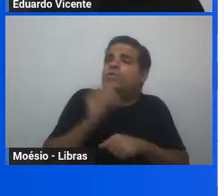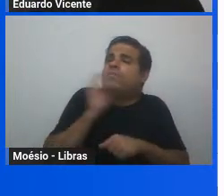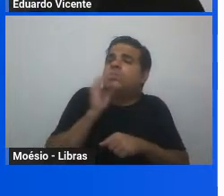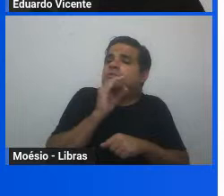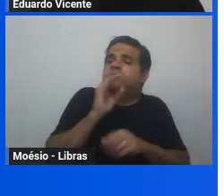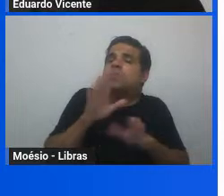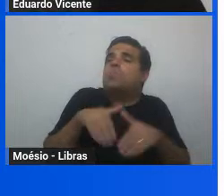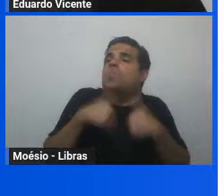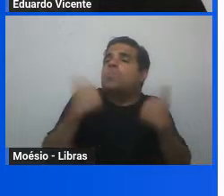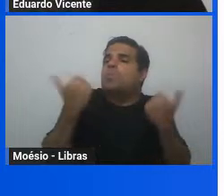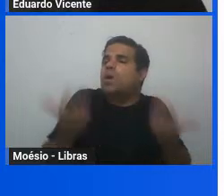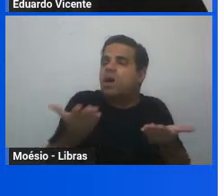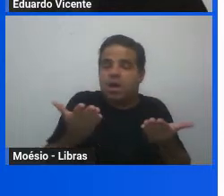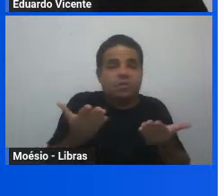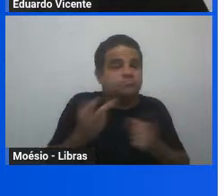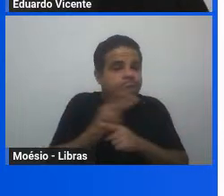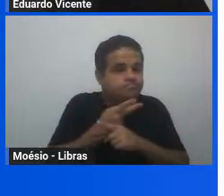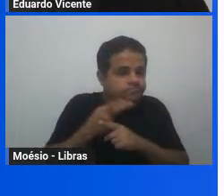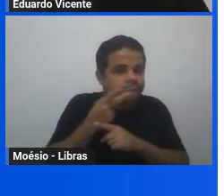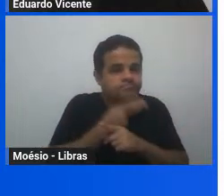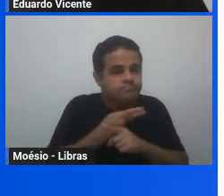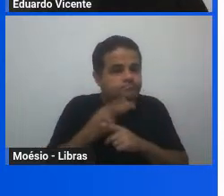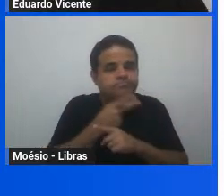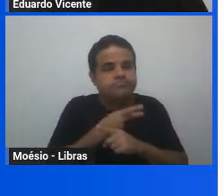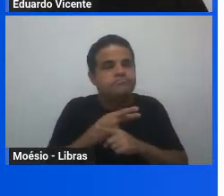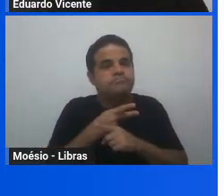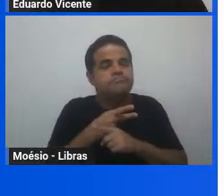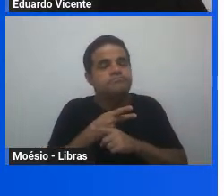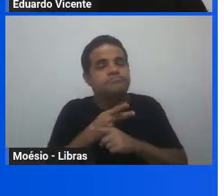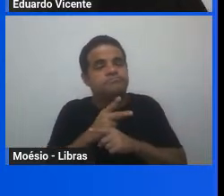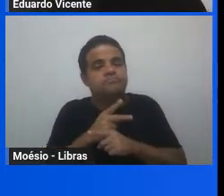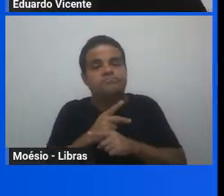frequência? Na música Baby Shark.